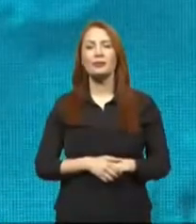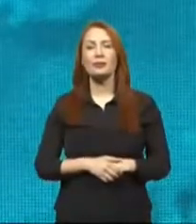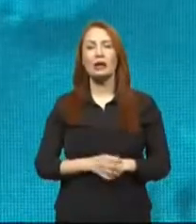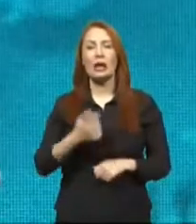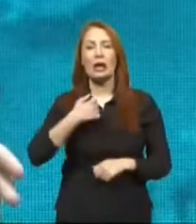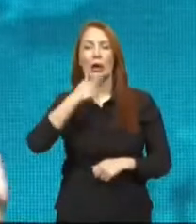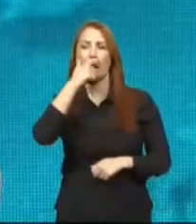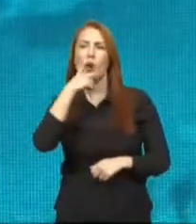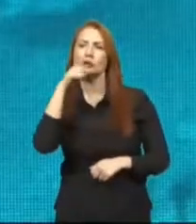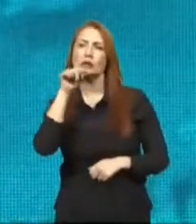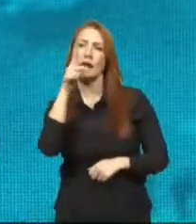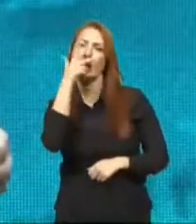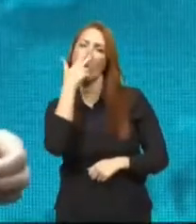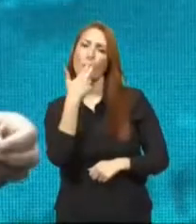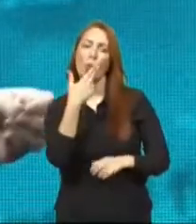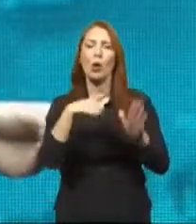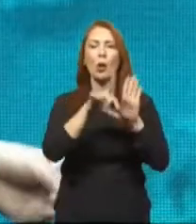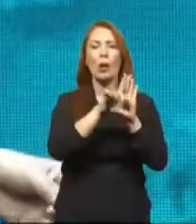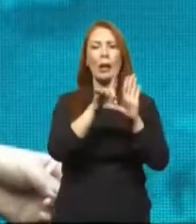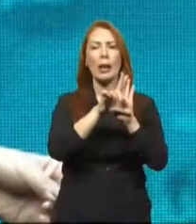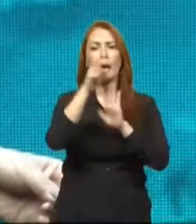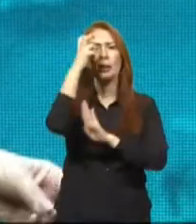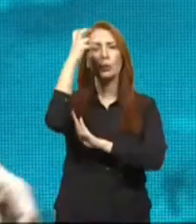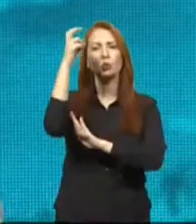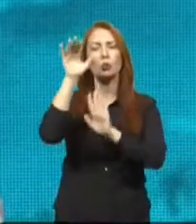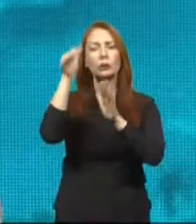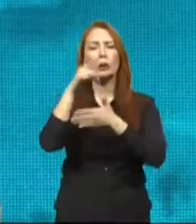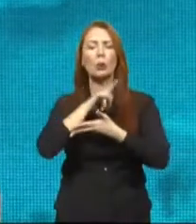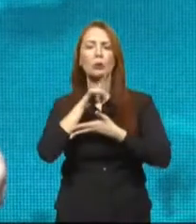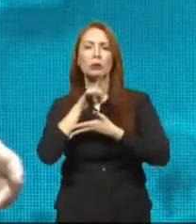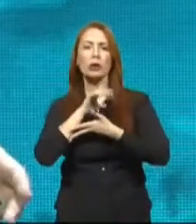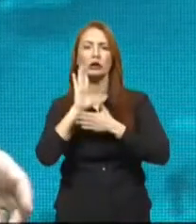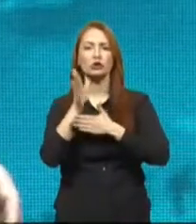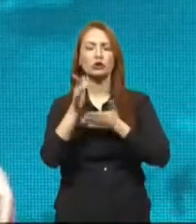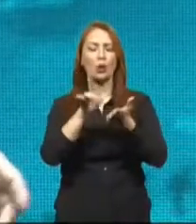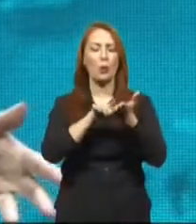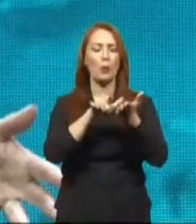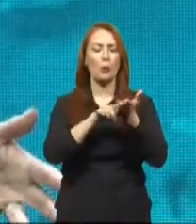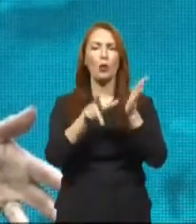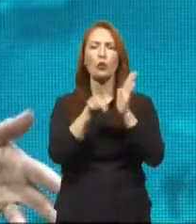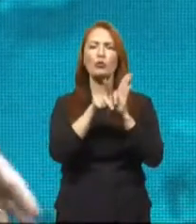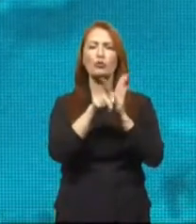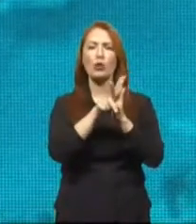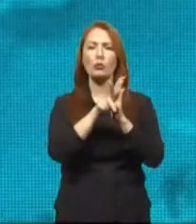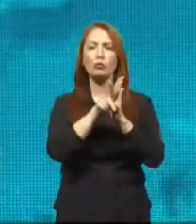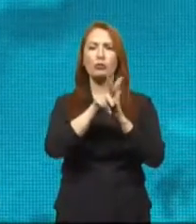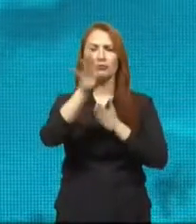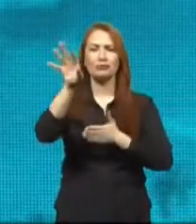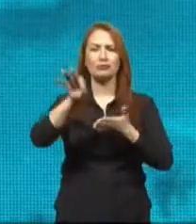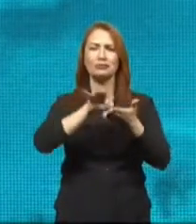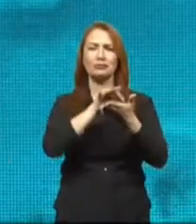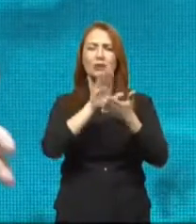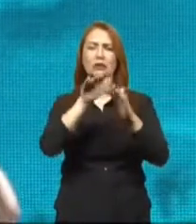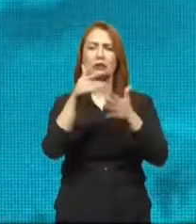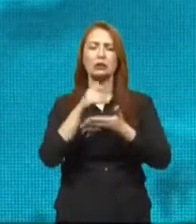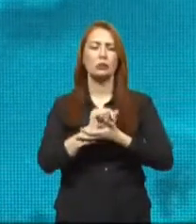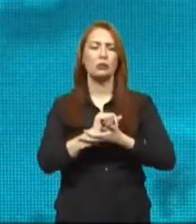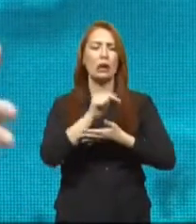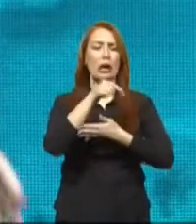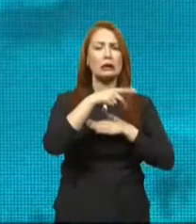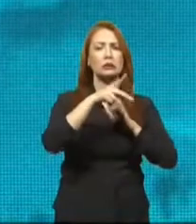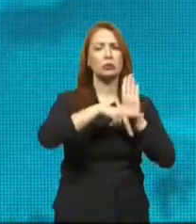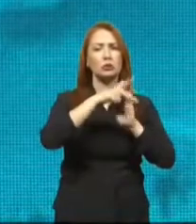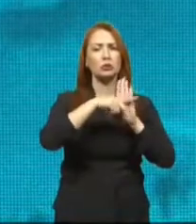né? Então deve ter um formulário padrão e esse projeto tem que ser completo com custos, né?